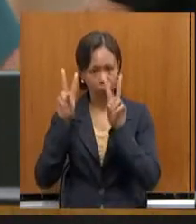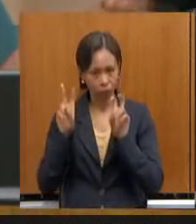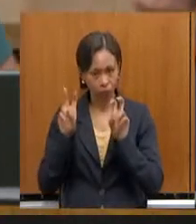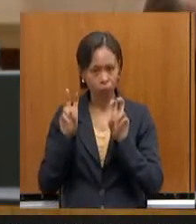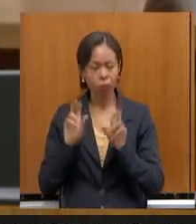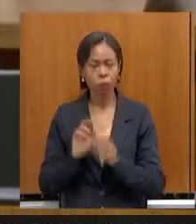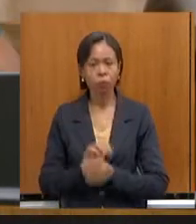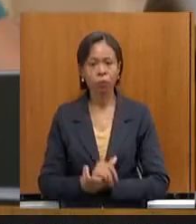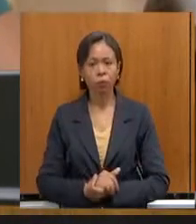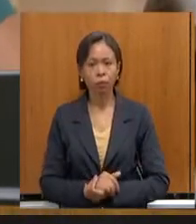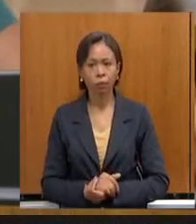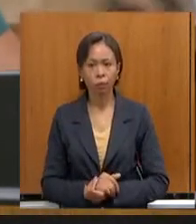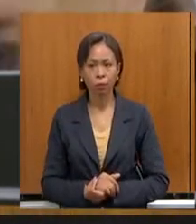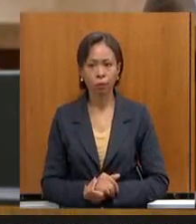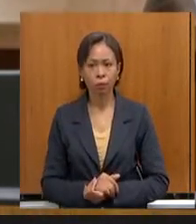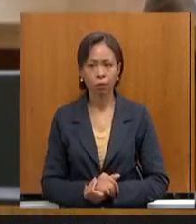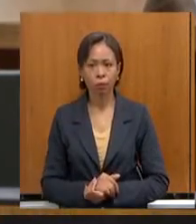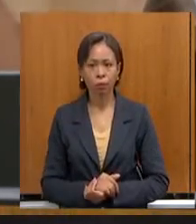igualmente